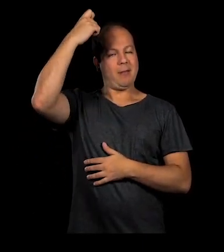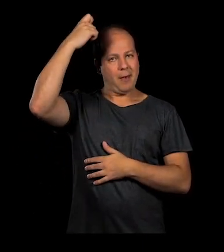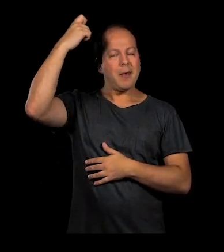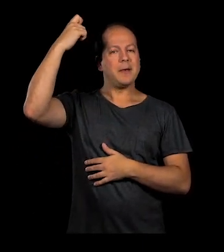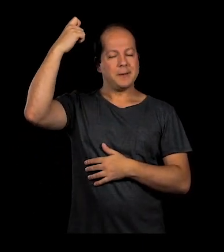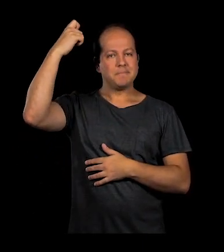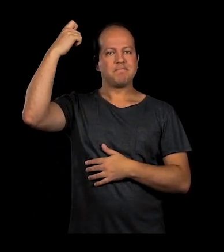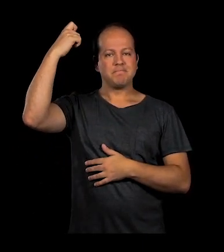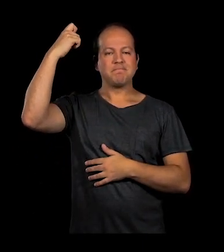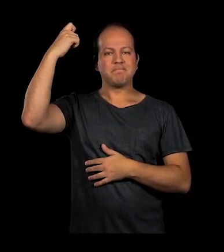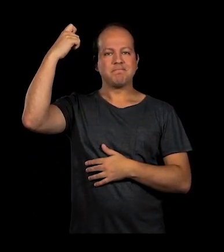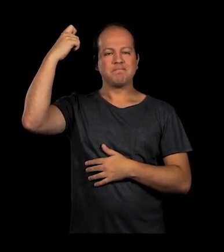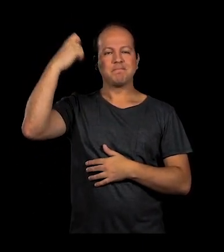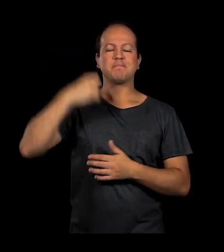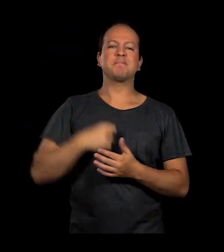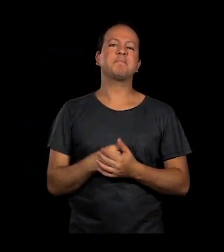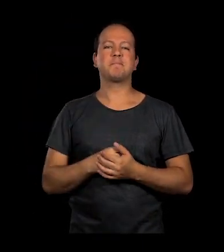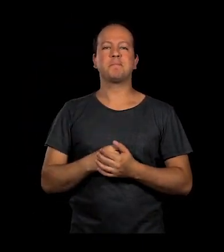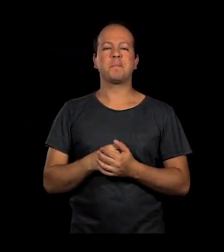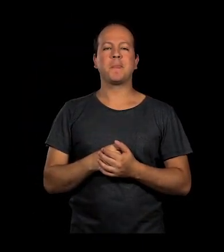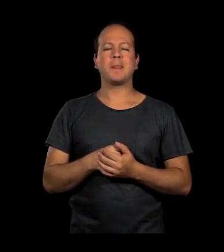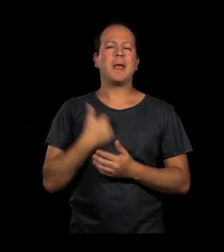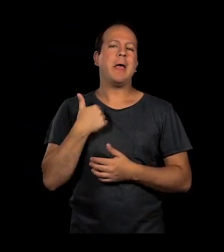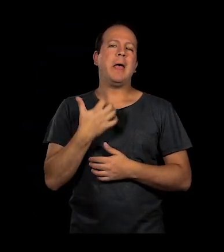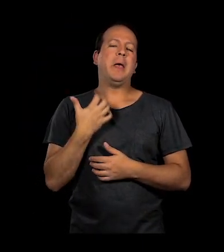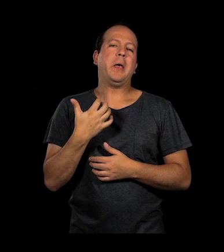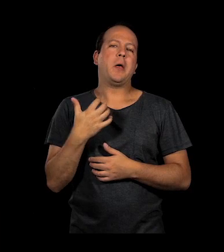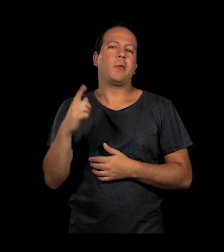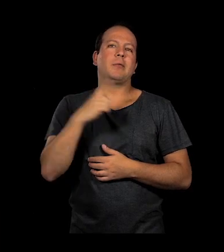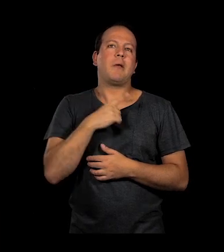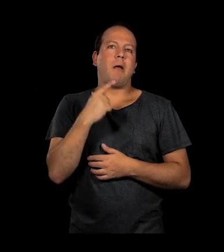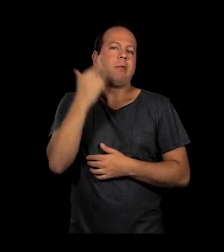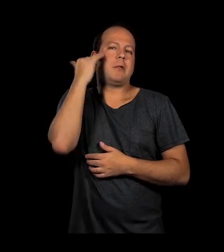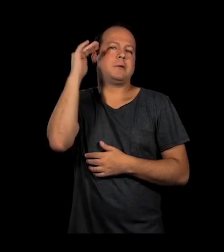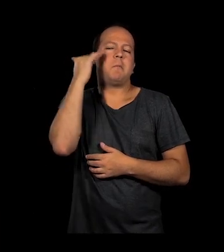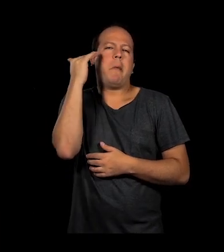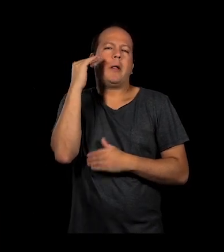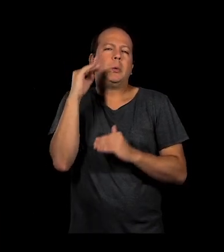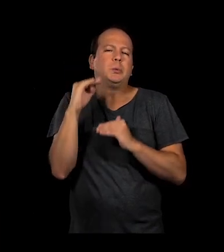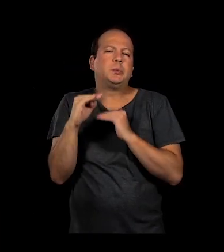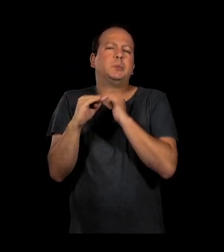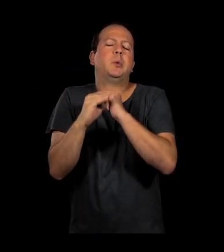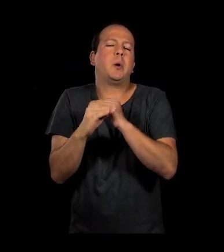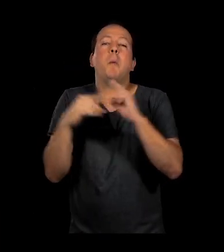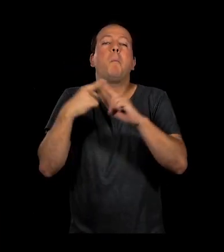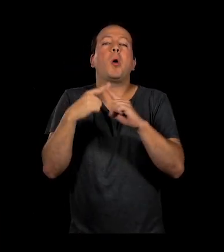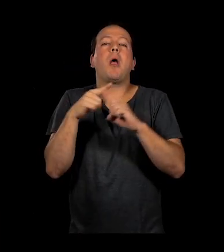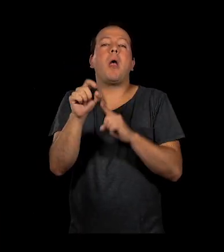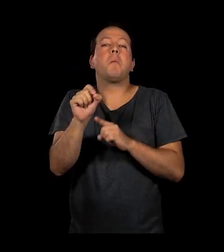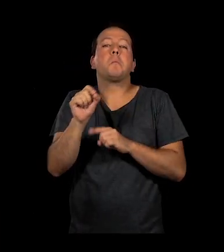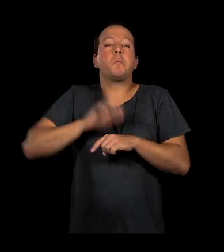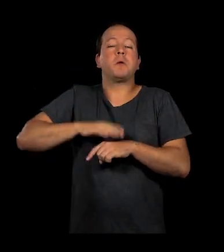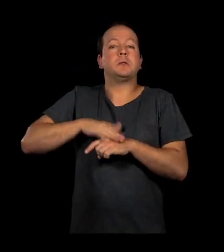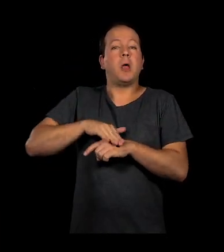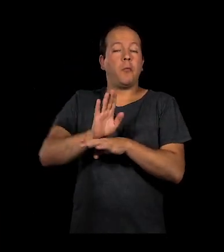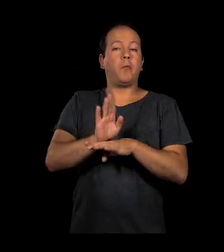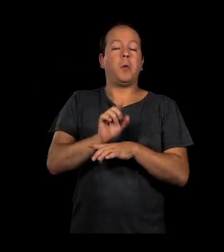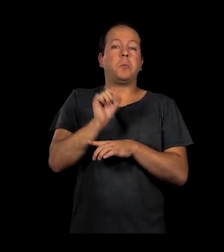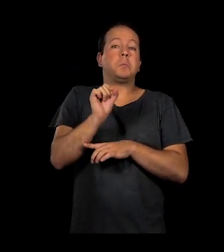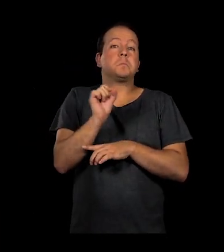há a questão da dell em digamos tem um mínimo entendimento porque está fazendo aquilo porque está fazendo os filmes